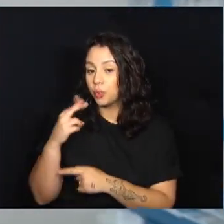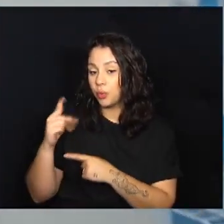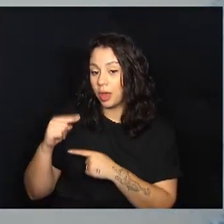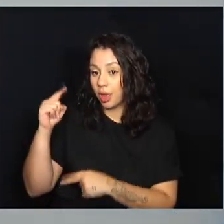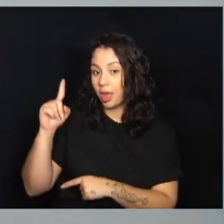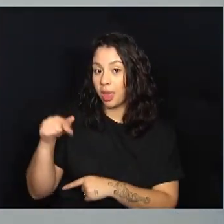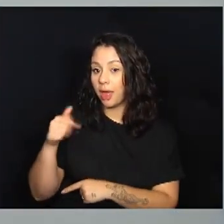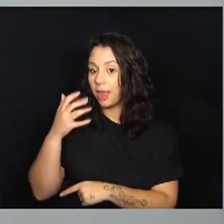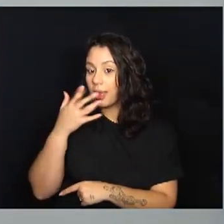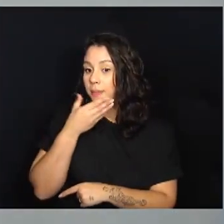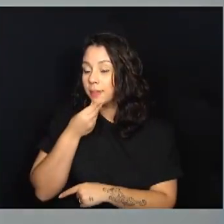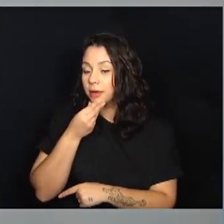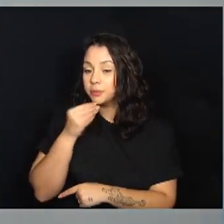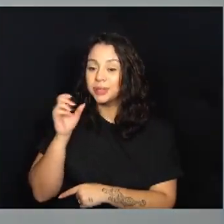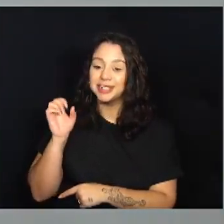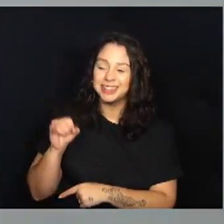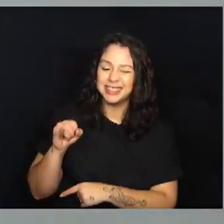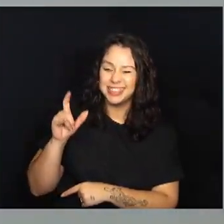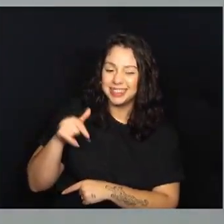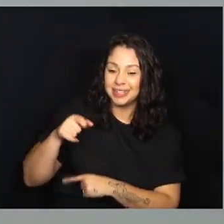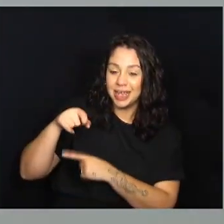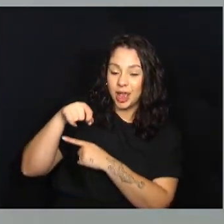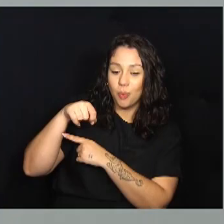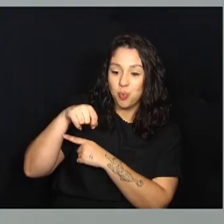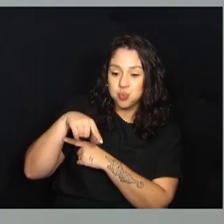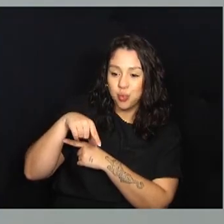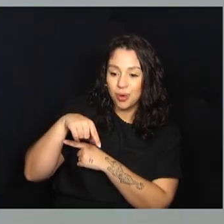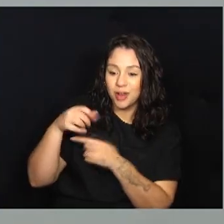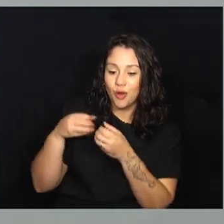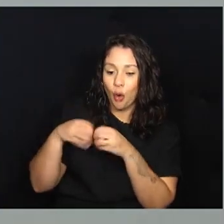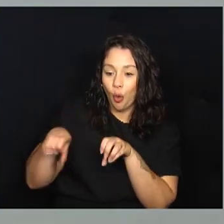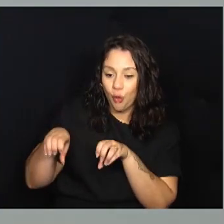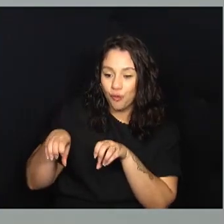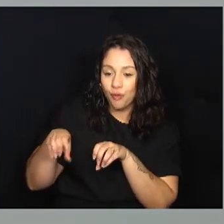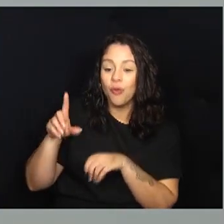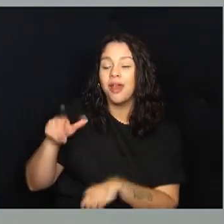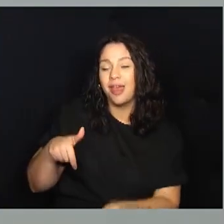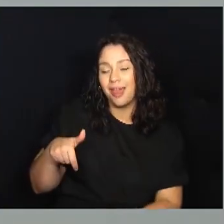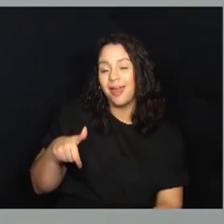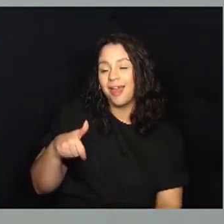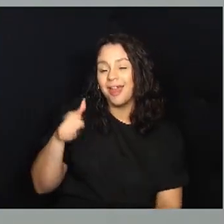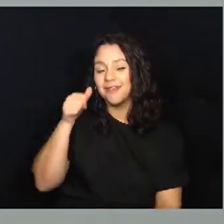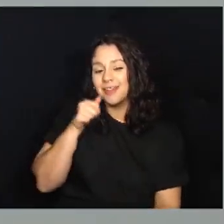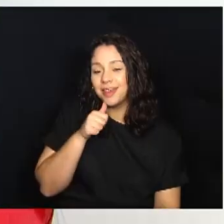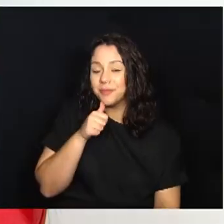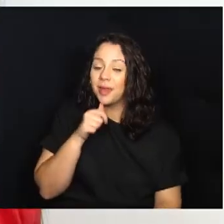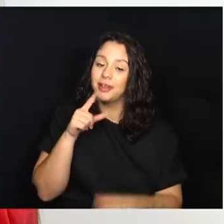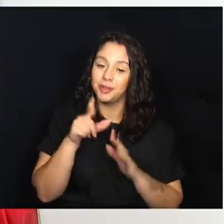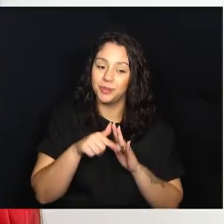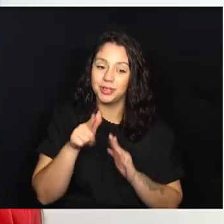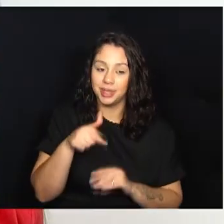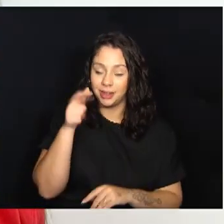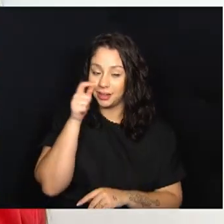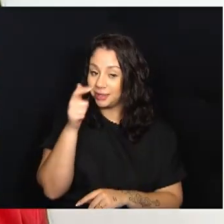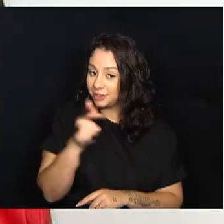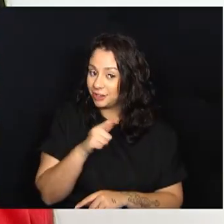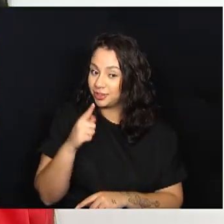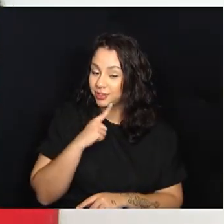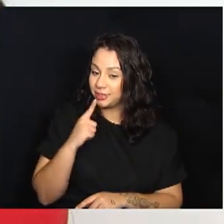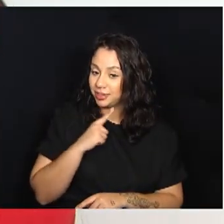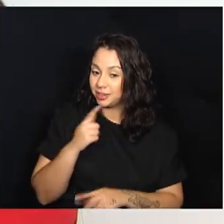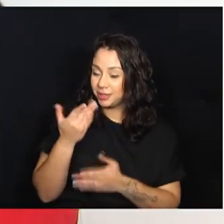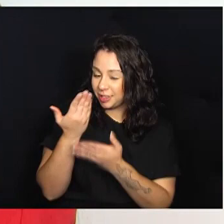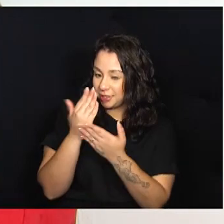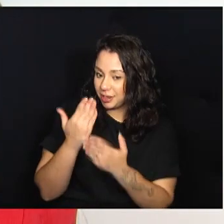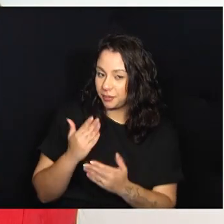só brinca, se botar é porque é fêmea. O restante, o mais interessante mesmo é estar realizando a sexagem. Por exemplo, o Floquinho aqui,